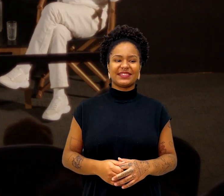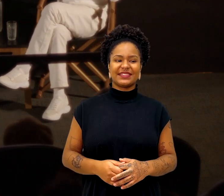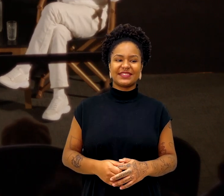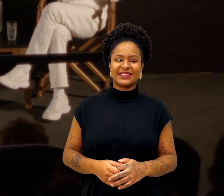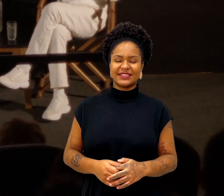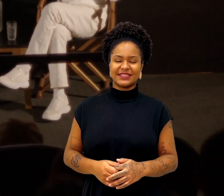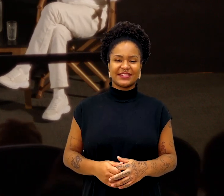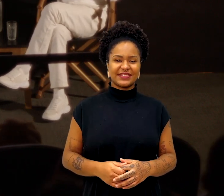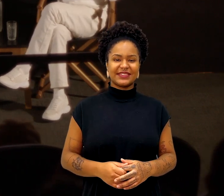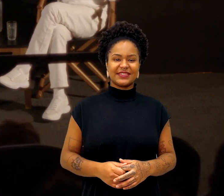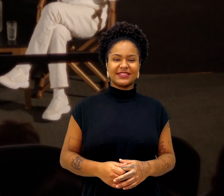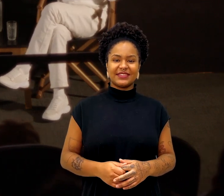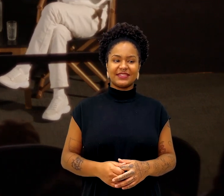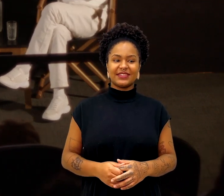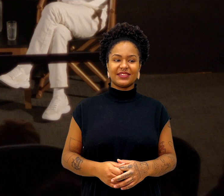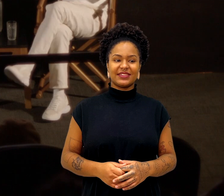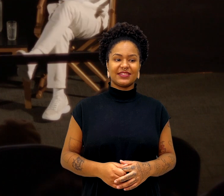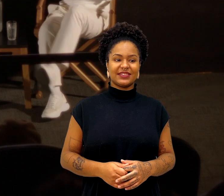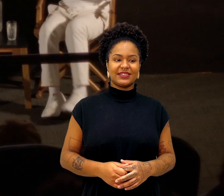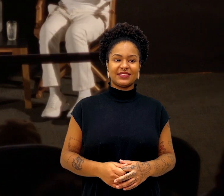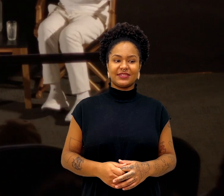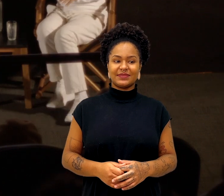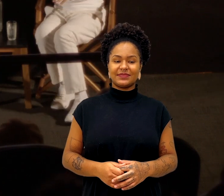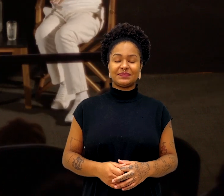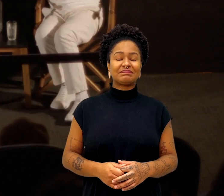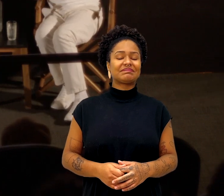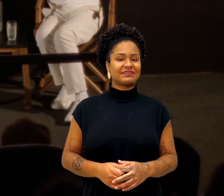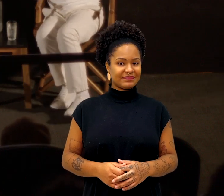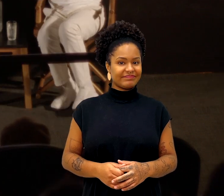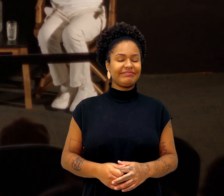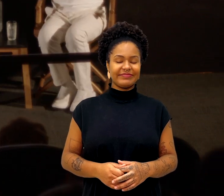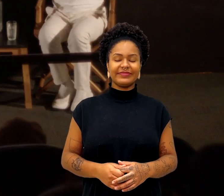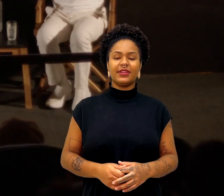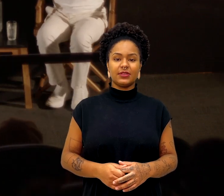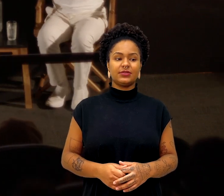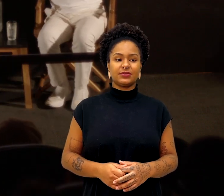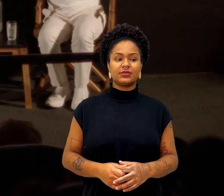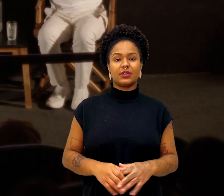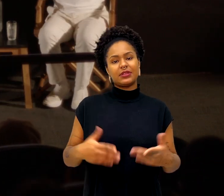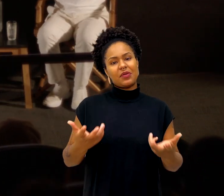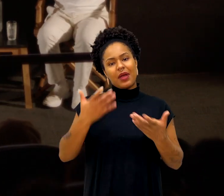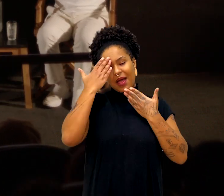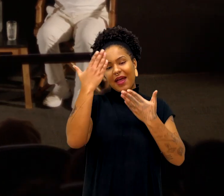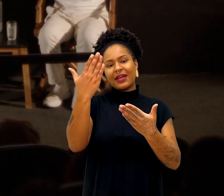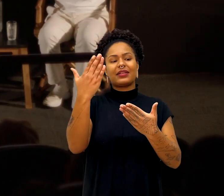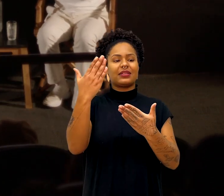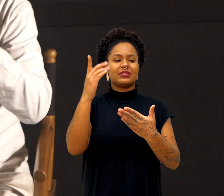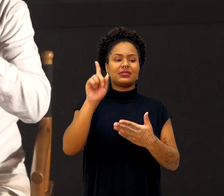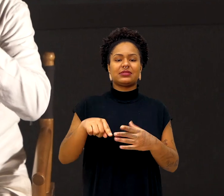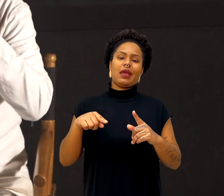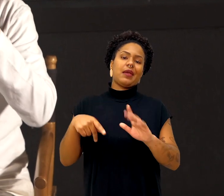Não começou a contar, não. Peguei agora. assim, agradecer todo